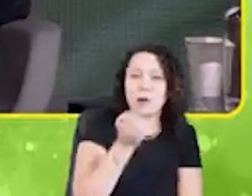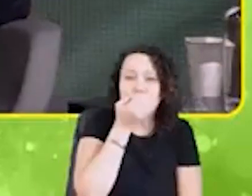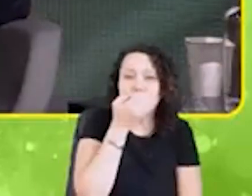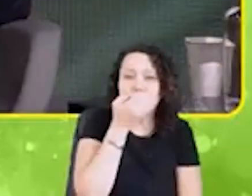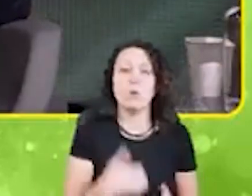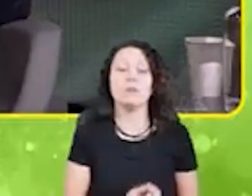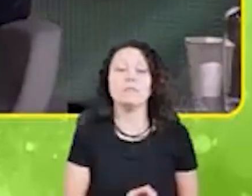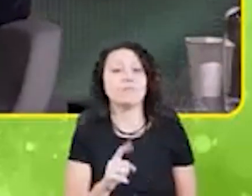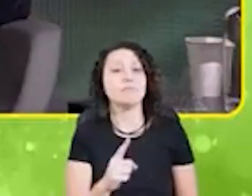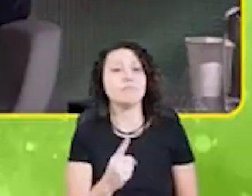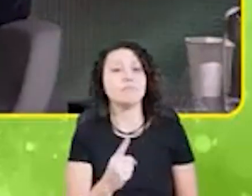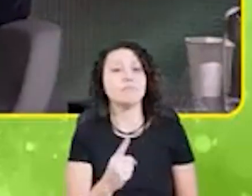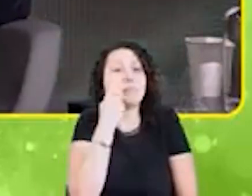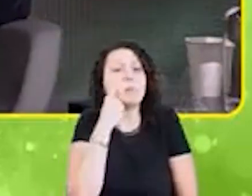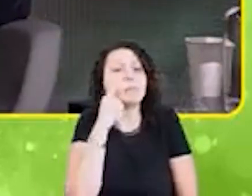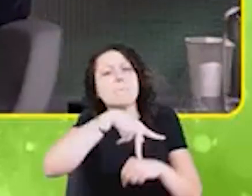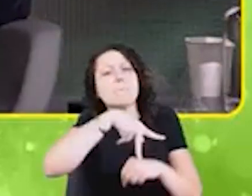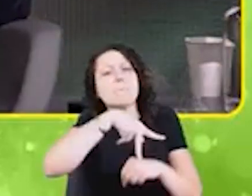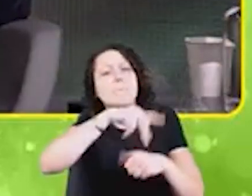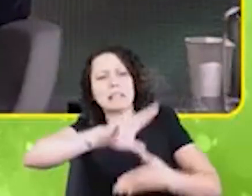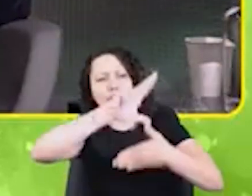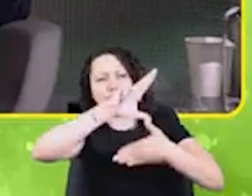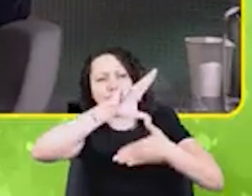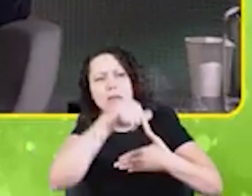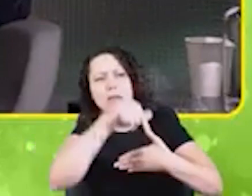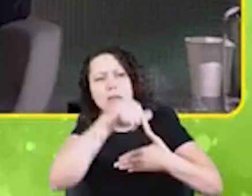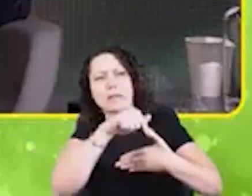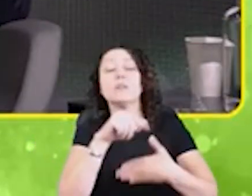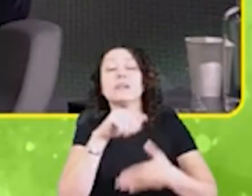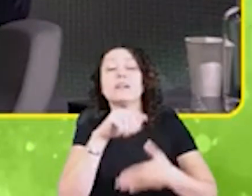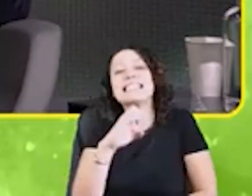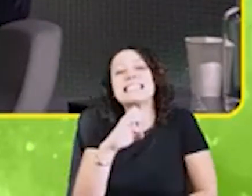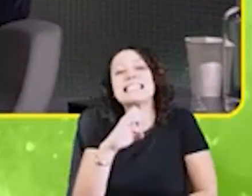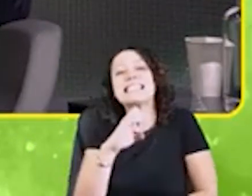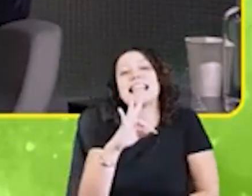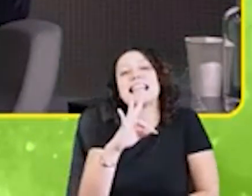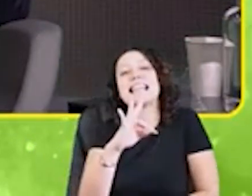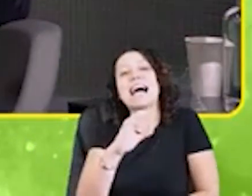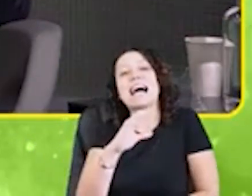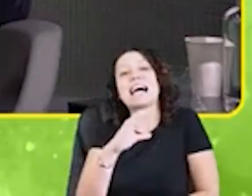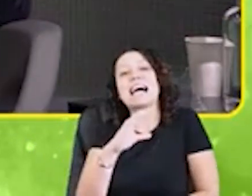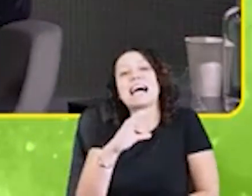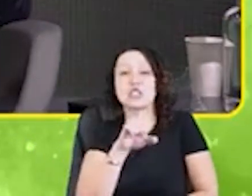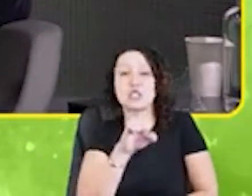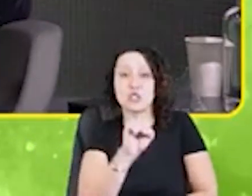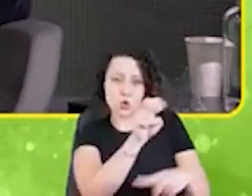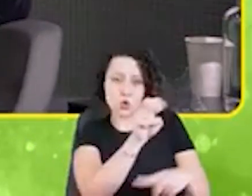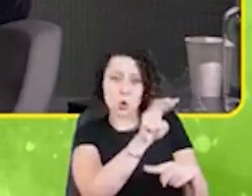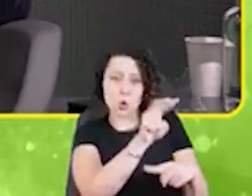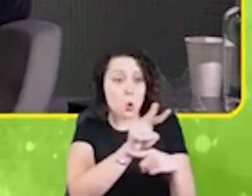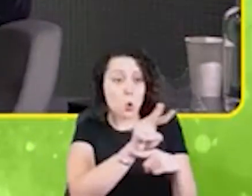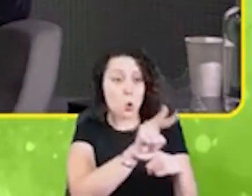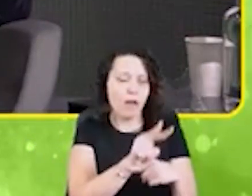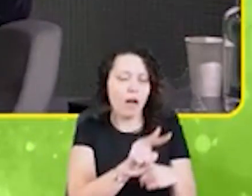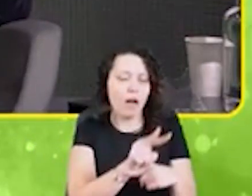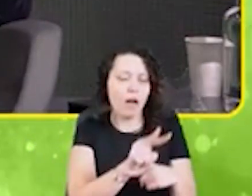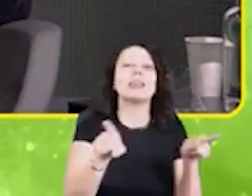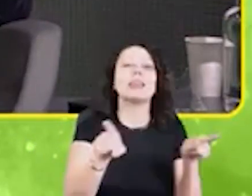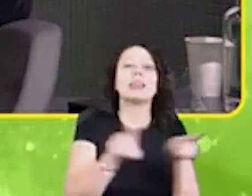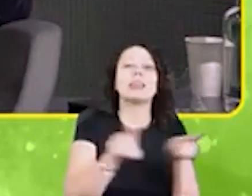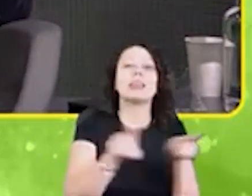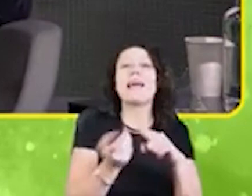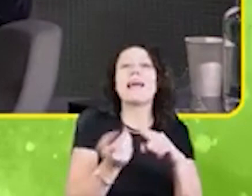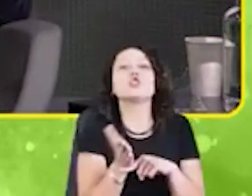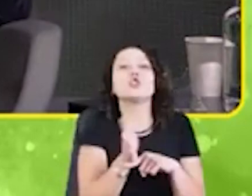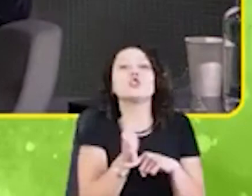latino-americanos que defendem a conservação dos cetáceos então é uma também esse carbono Azul precisa entrar nessa